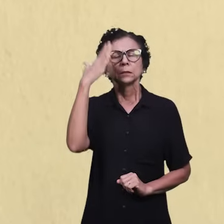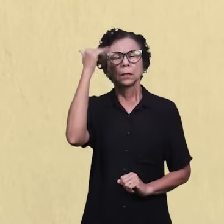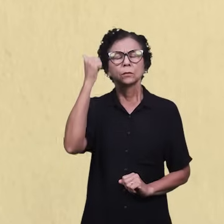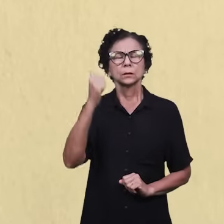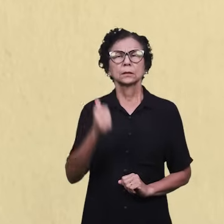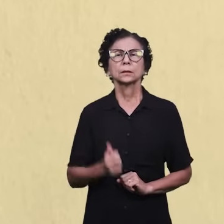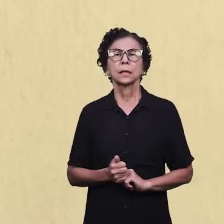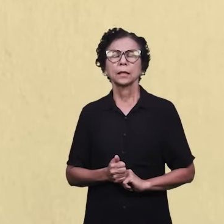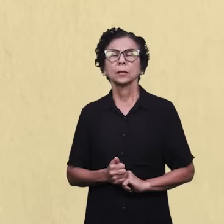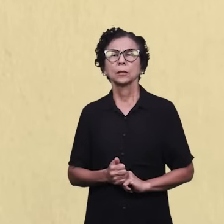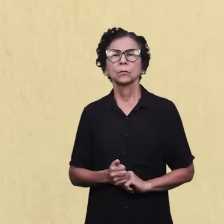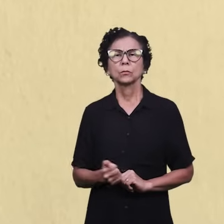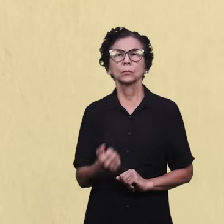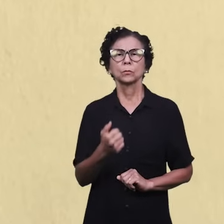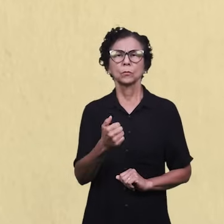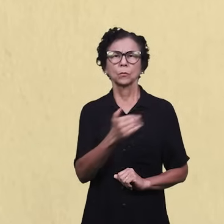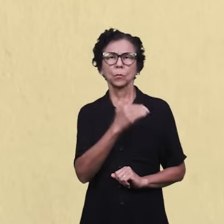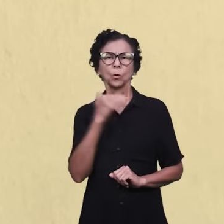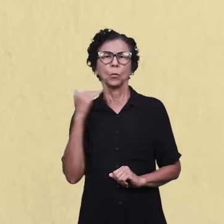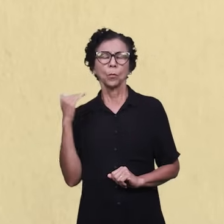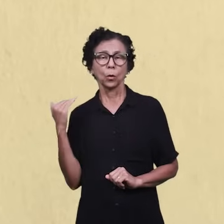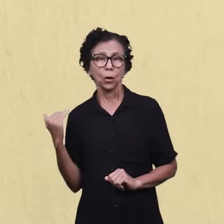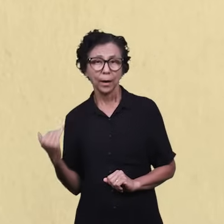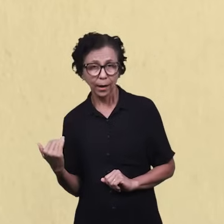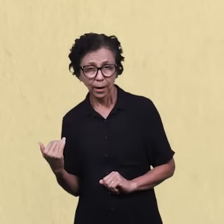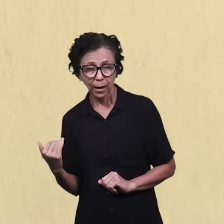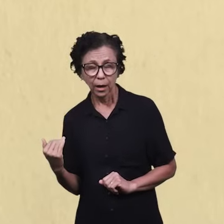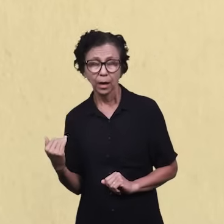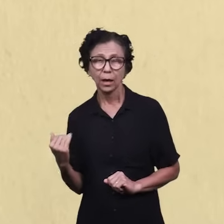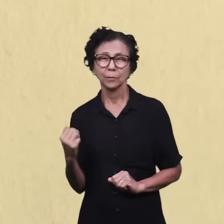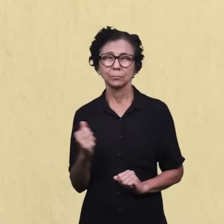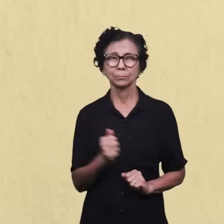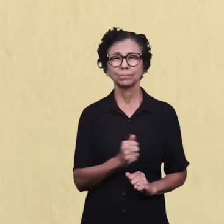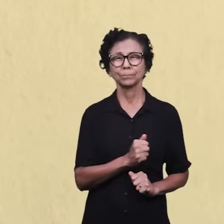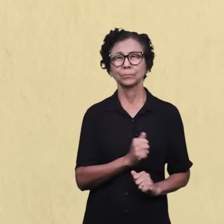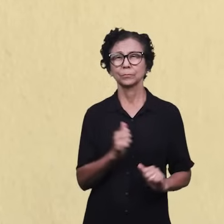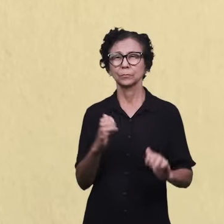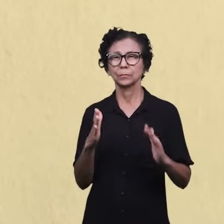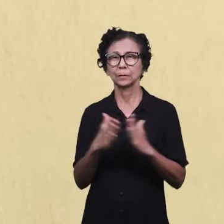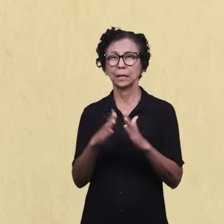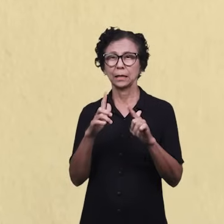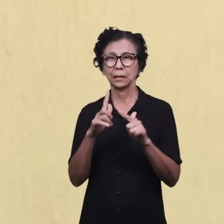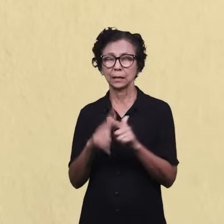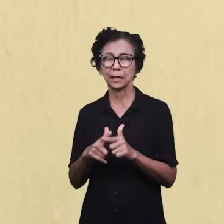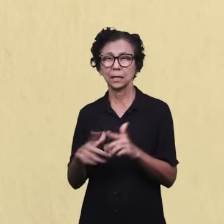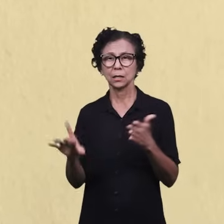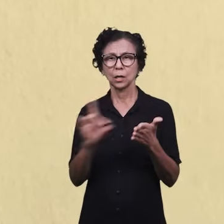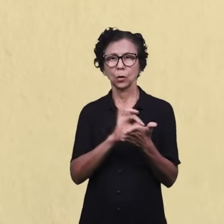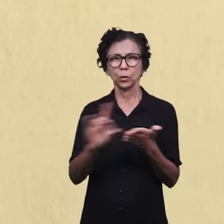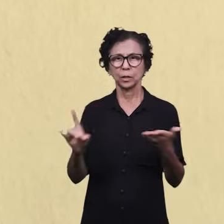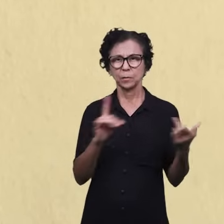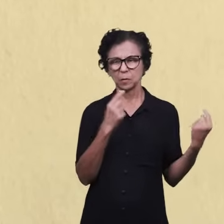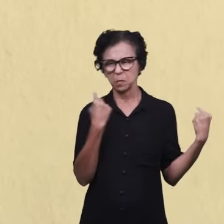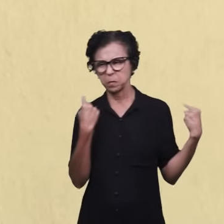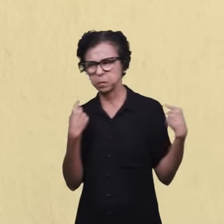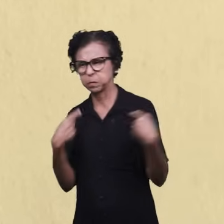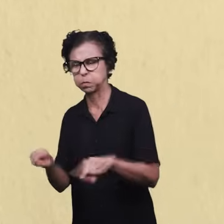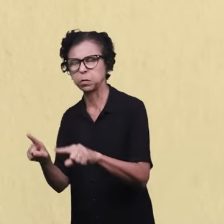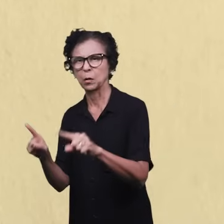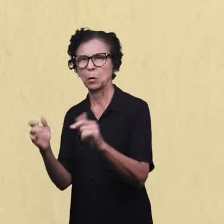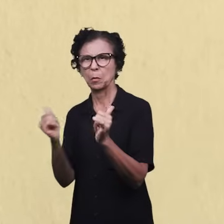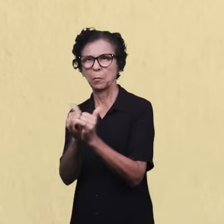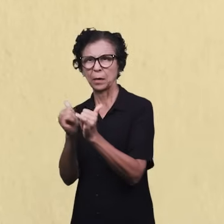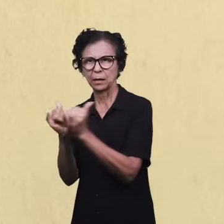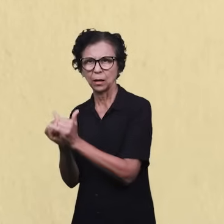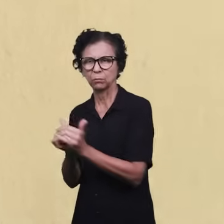isto, que depois da minha partida entrarão no meio de vós lobos cruéis, que não perdoarão ao